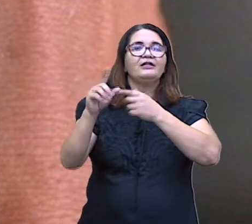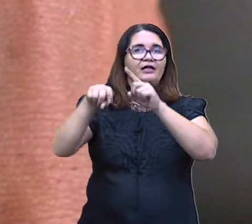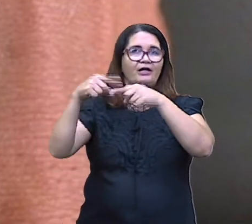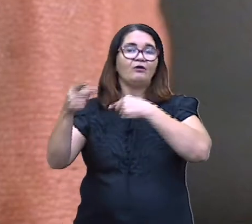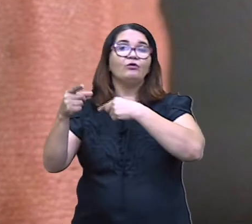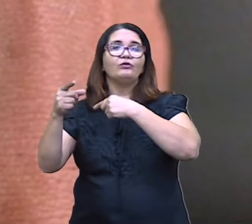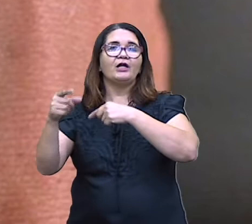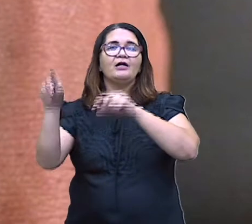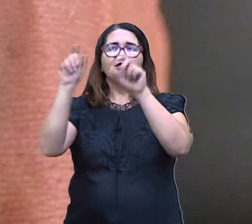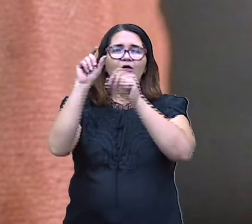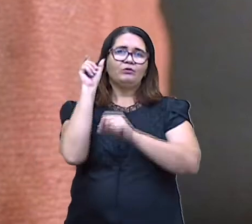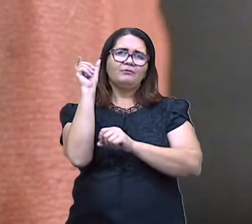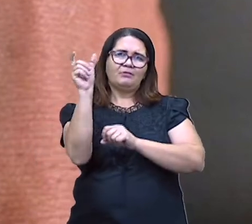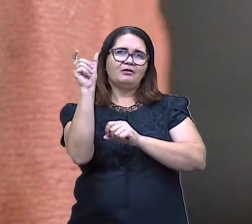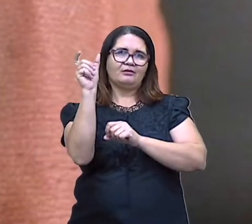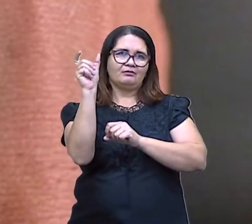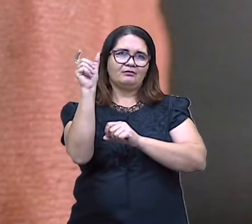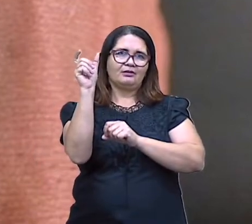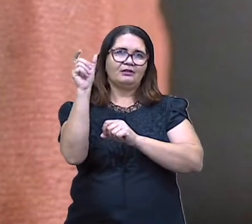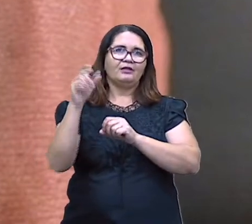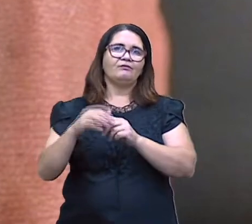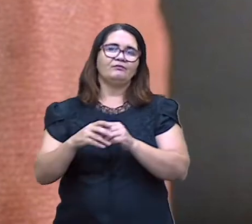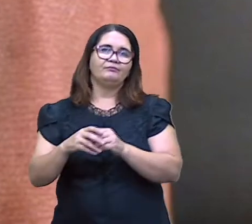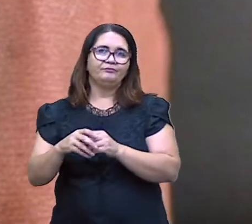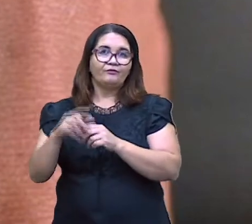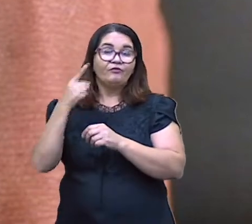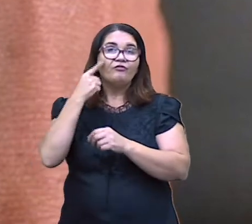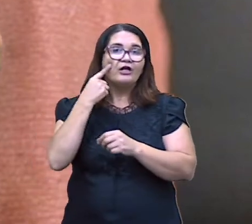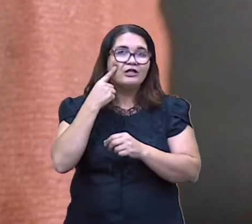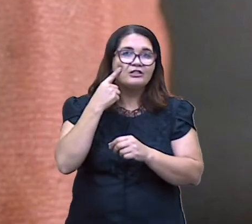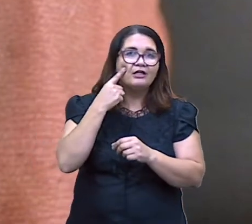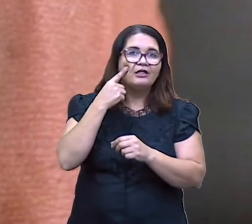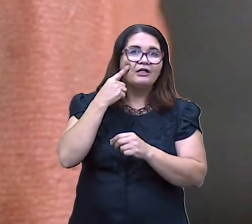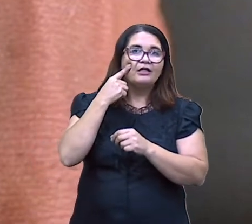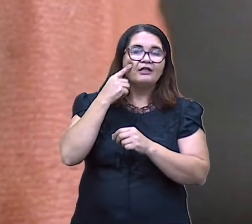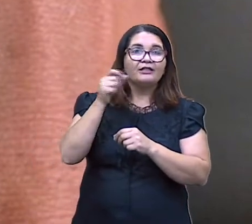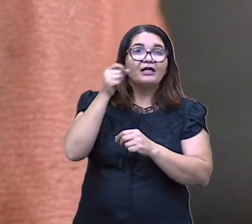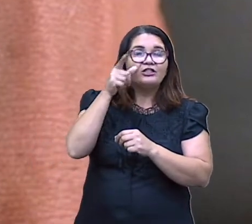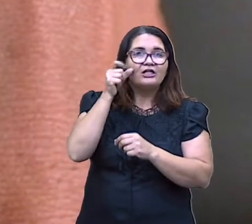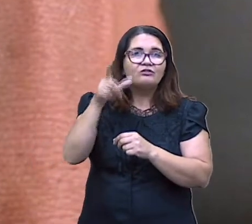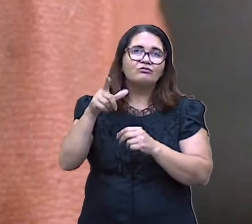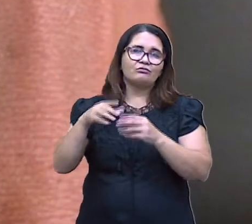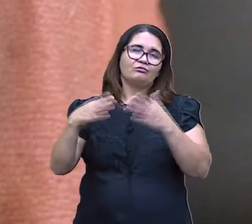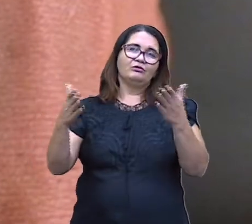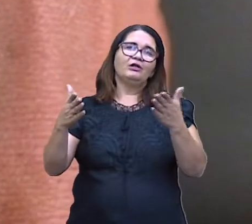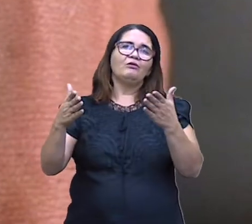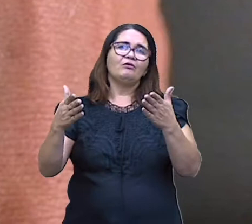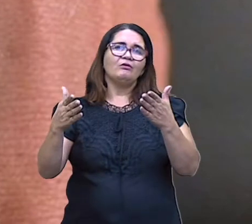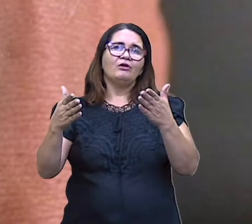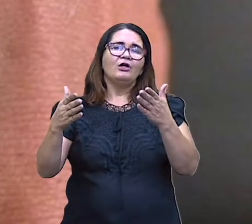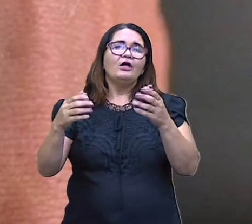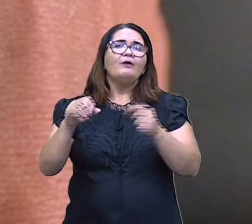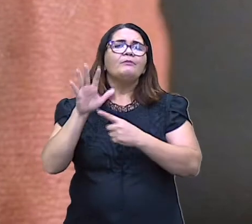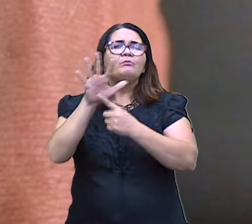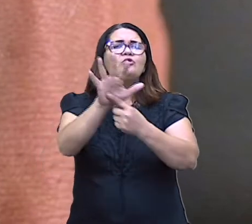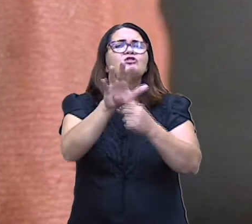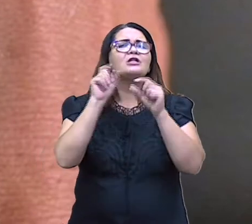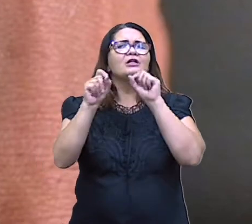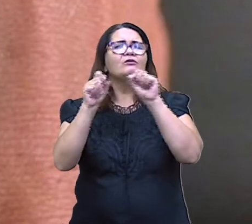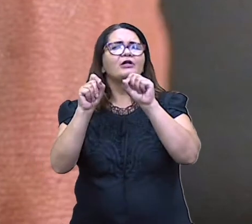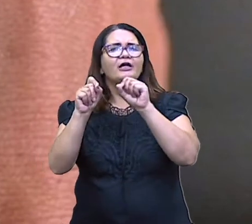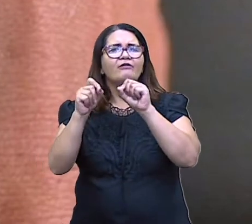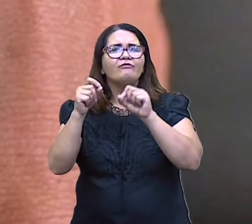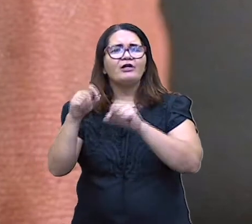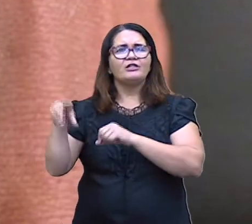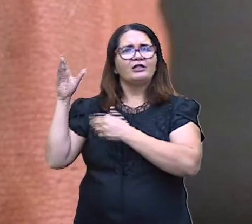ok? Indica o que aqui, pessoal? Indica o quê? Se a cena é dia, se é noite. E eu marquei de azul para vocês aqui